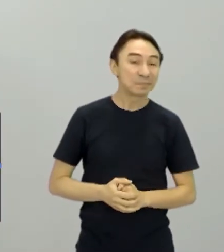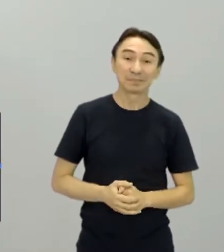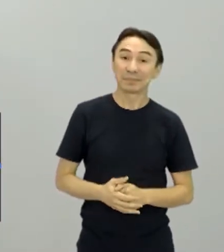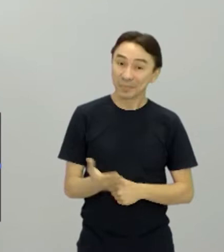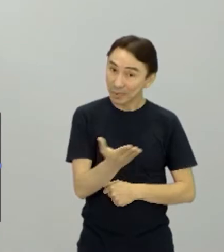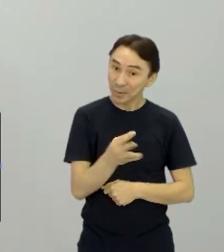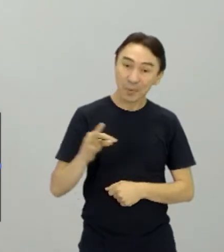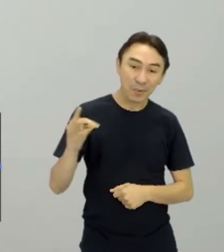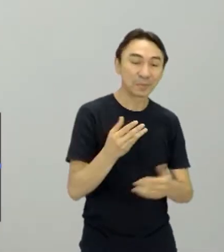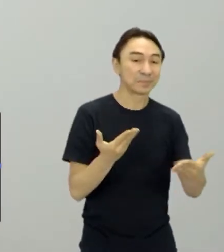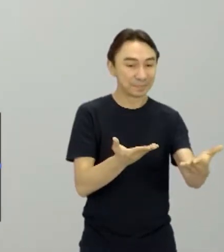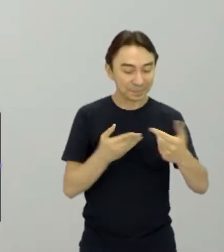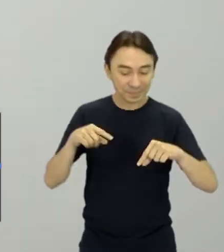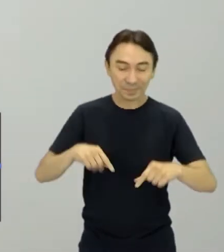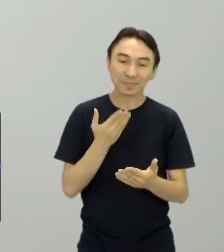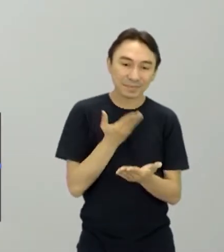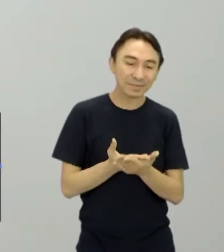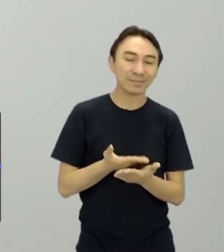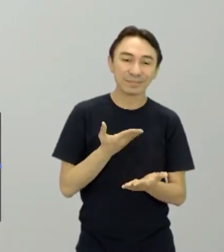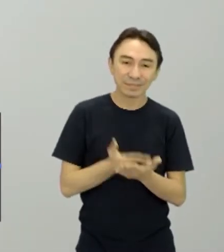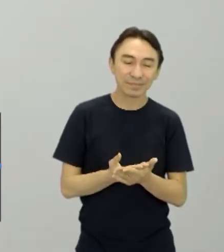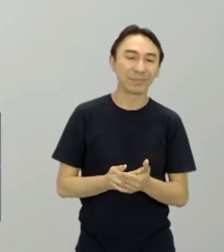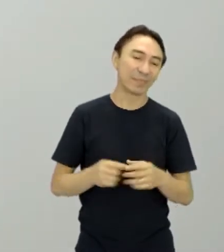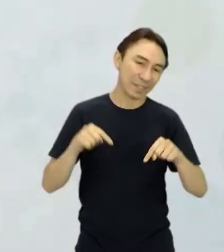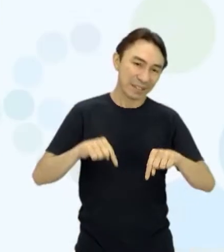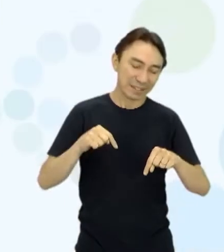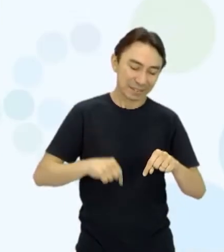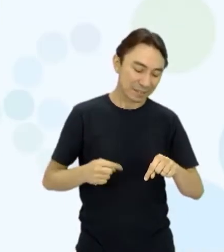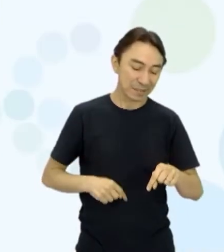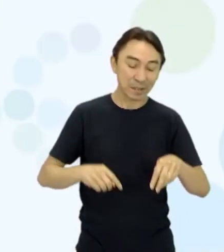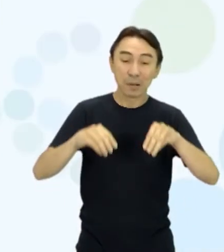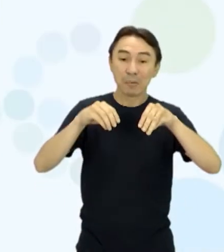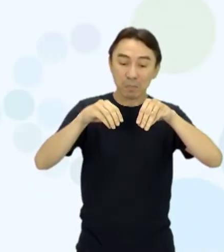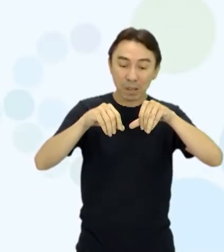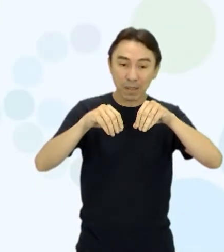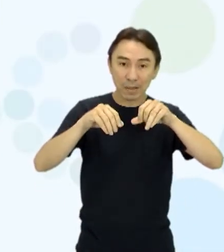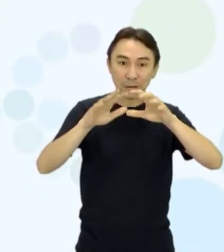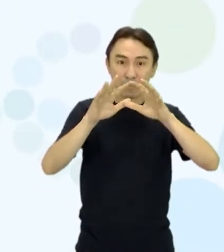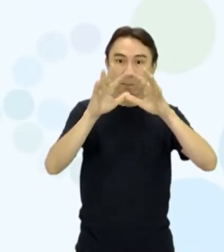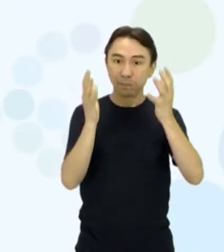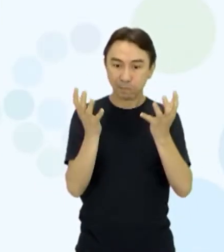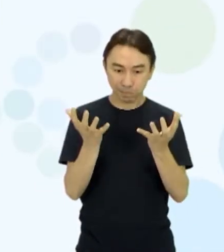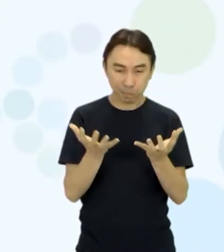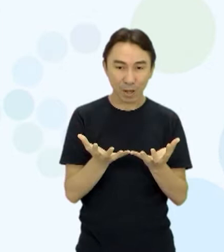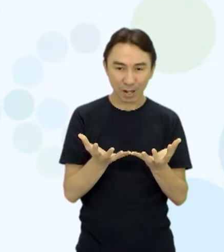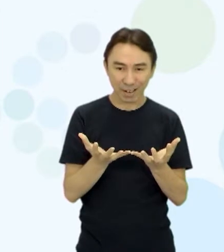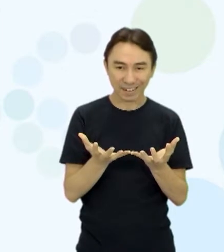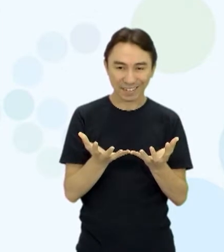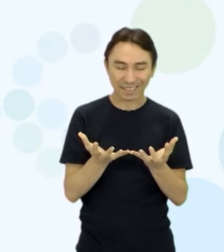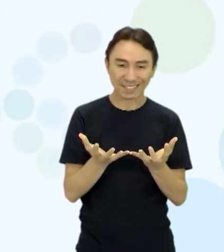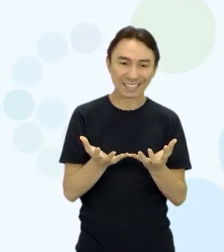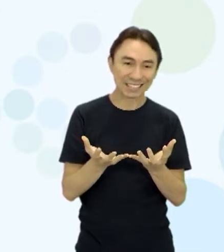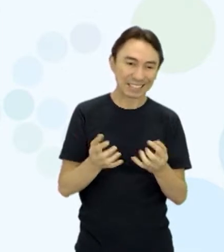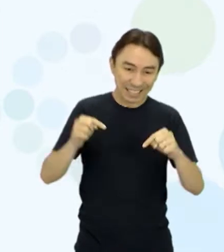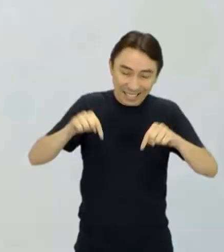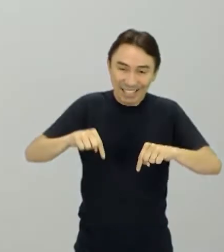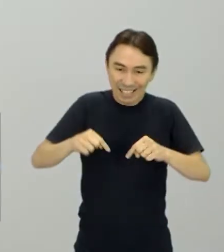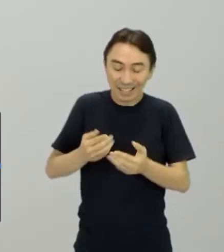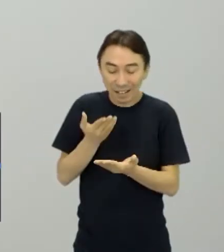pouquinho sobre a forma do planeta. A gente viu numa sequência. Infelizmente, essa aula aqui ela vai acabar